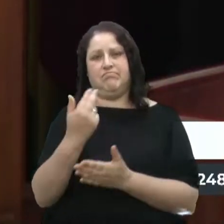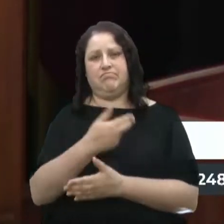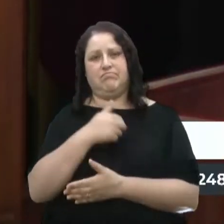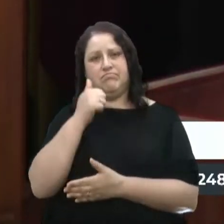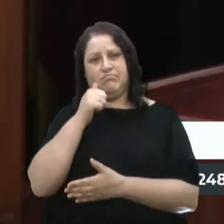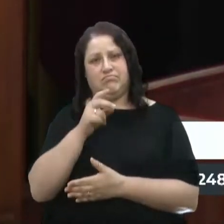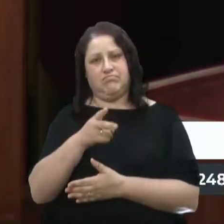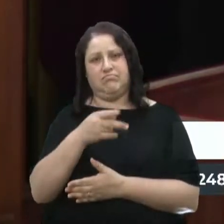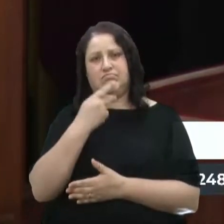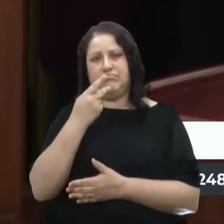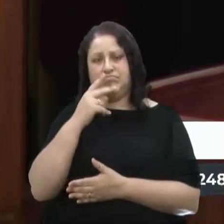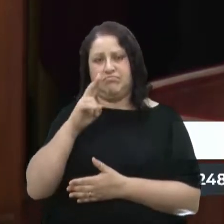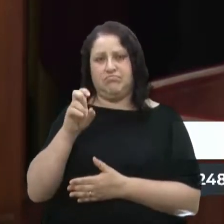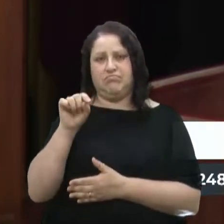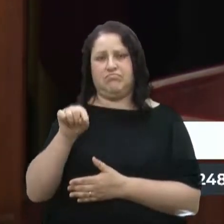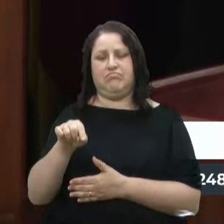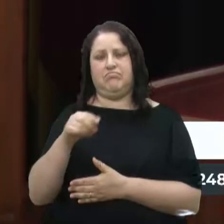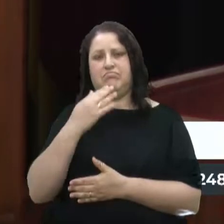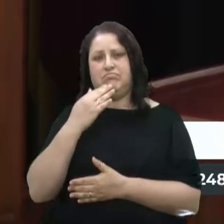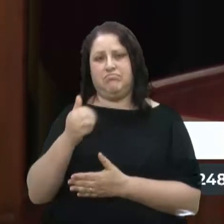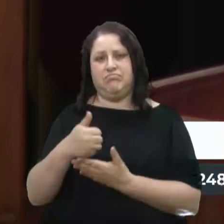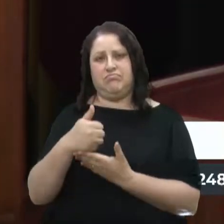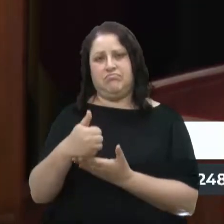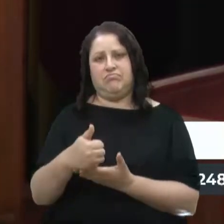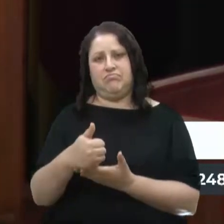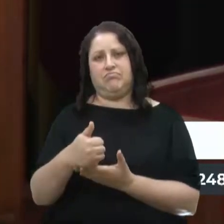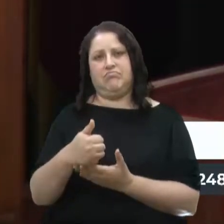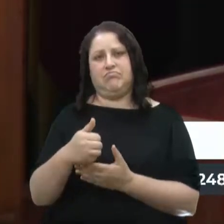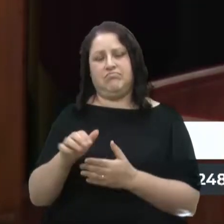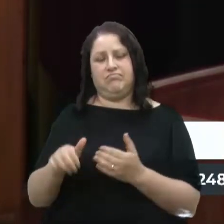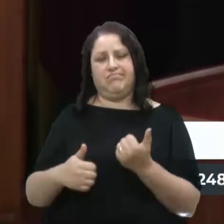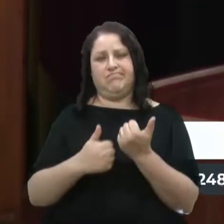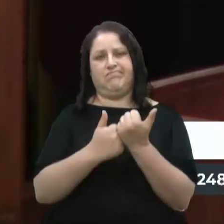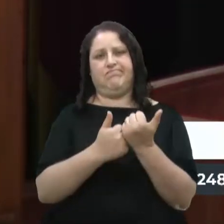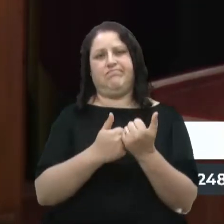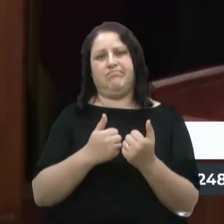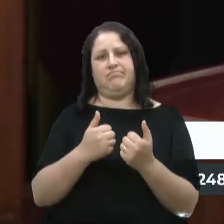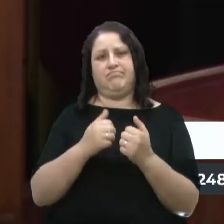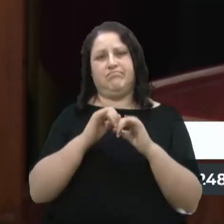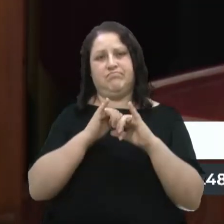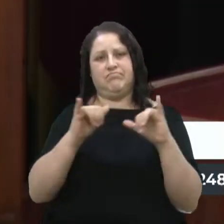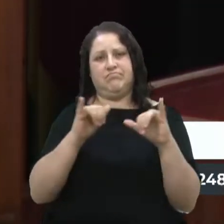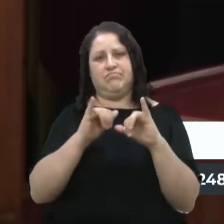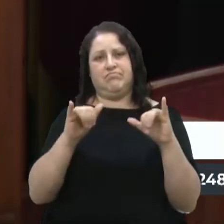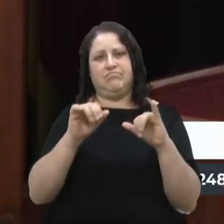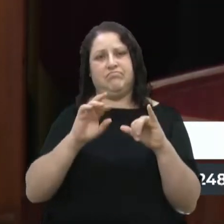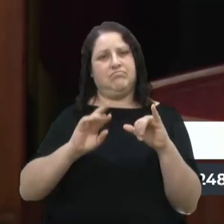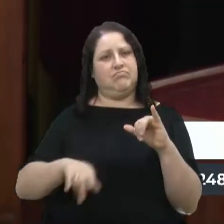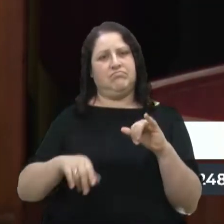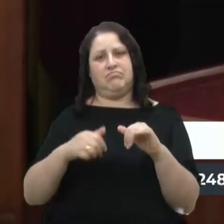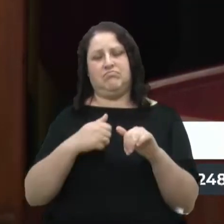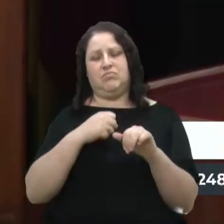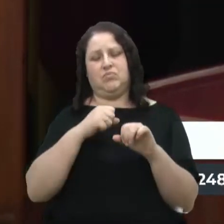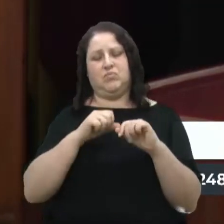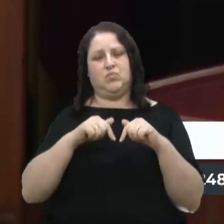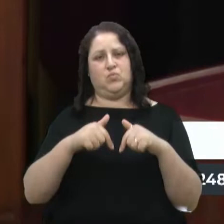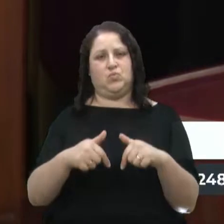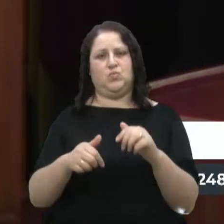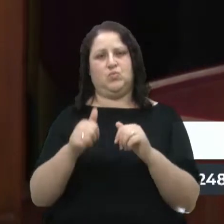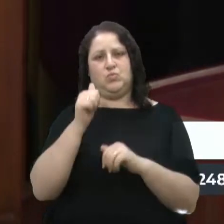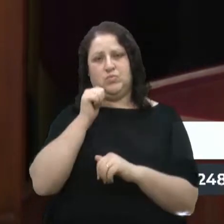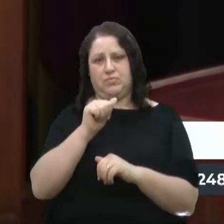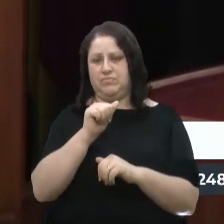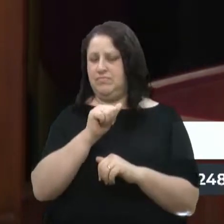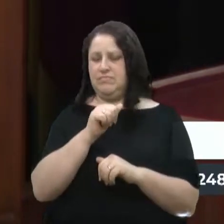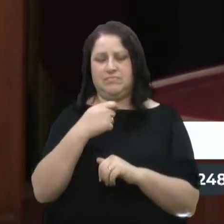sempre falando disso, pedindo apoio, engajamento nas campanhas. Essa não é uma luta das mulheres, essa tem que ser uma luta de